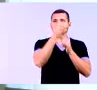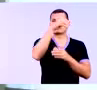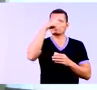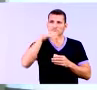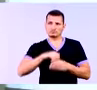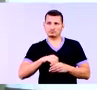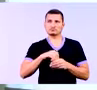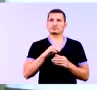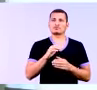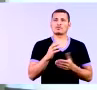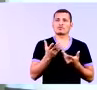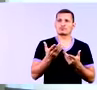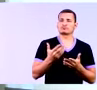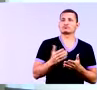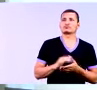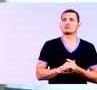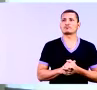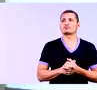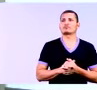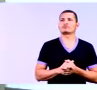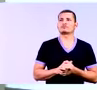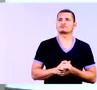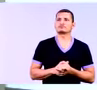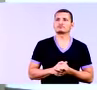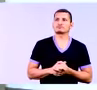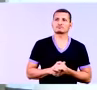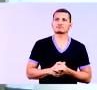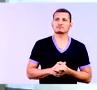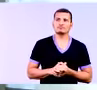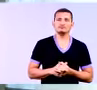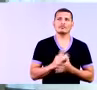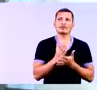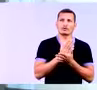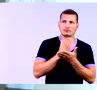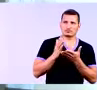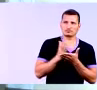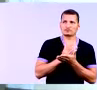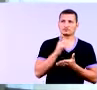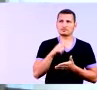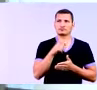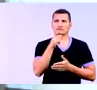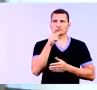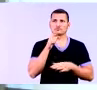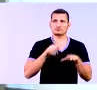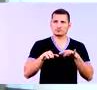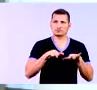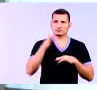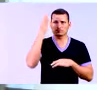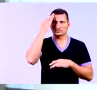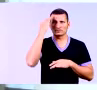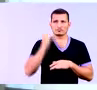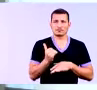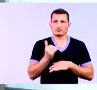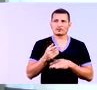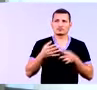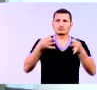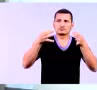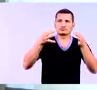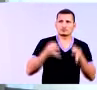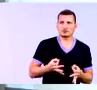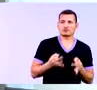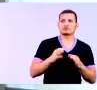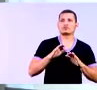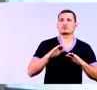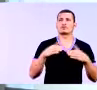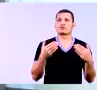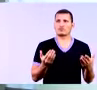alguns casos, qual é o caso, professor? O caso é aquele que você, programador, sabe exatamente que o recurso que